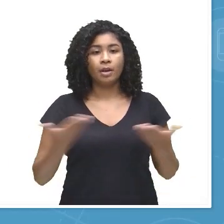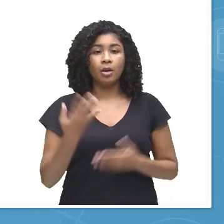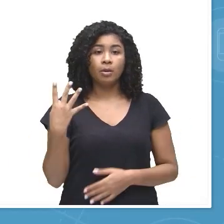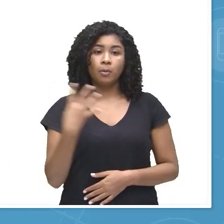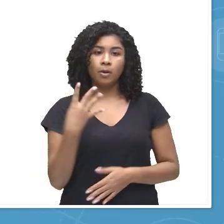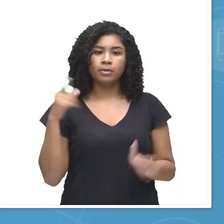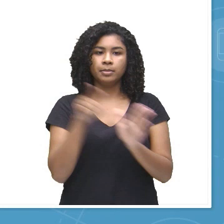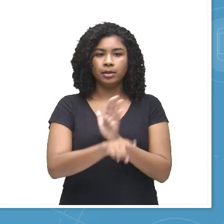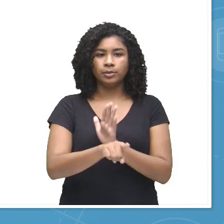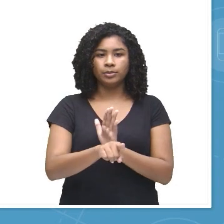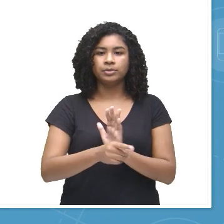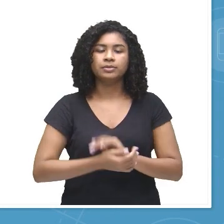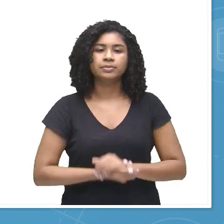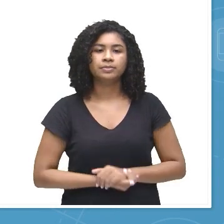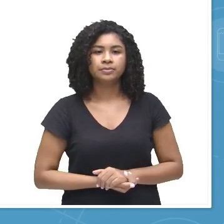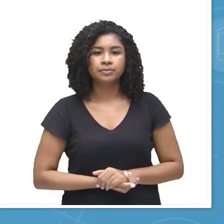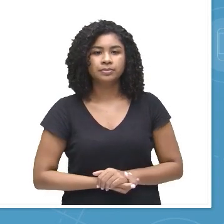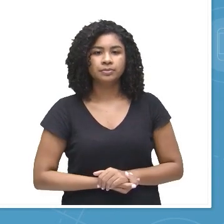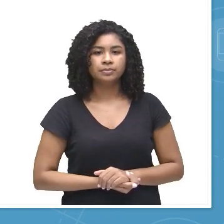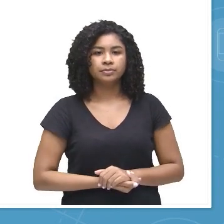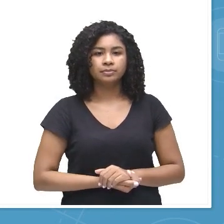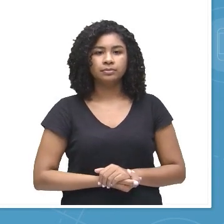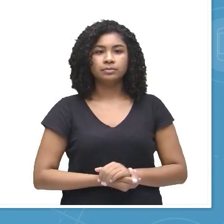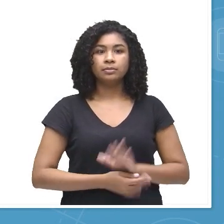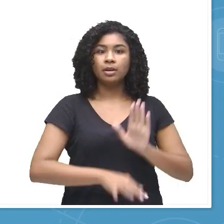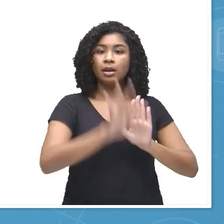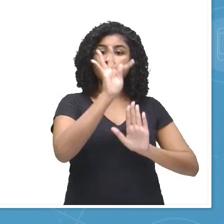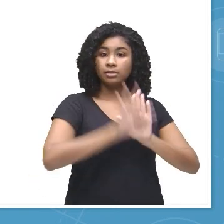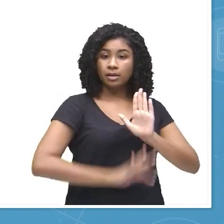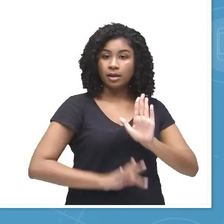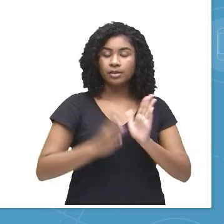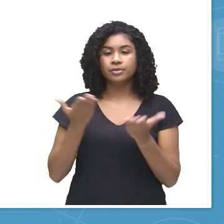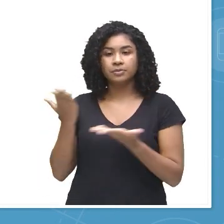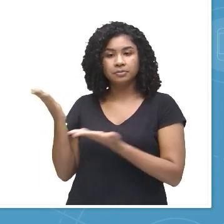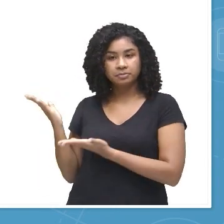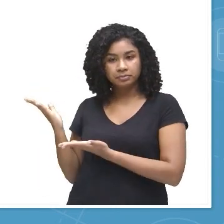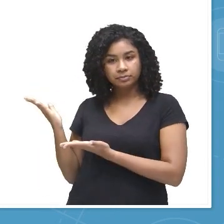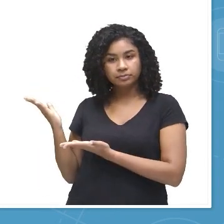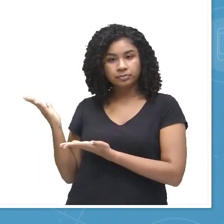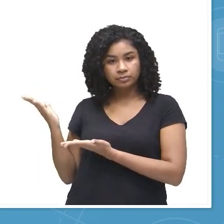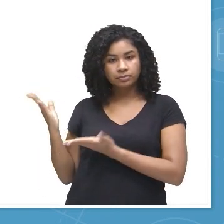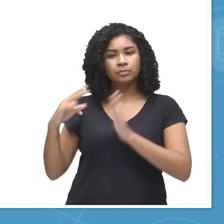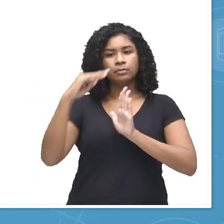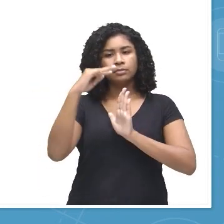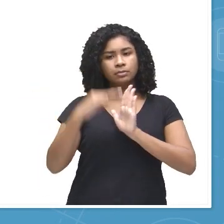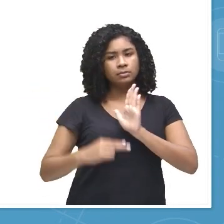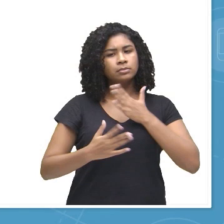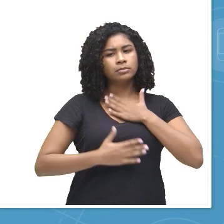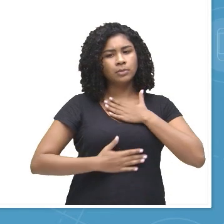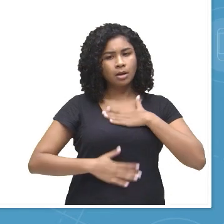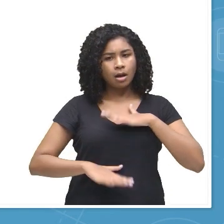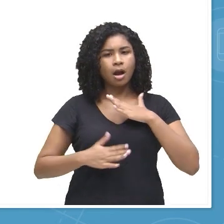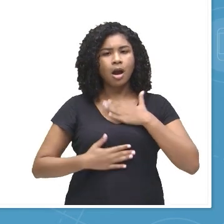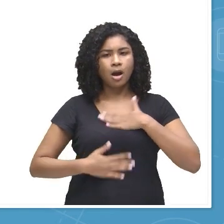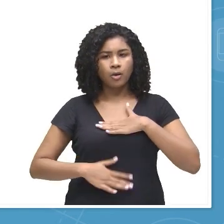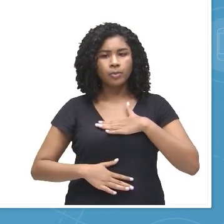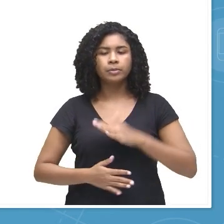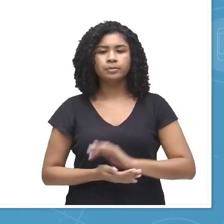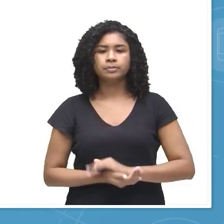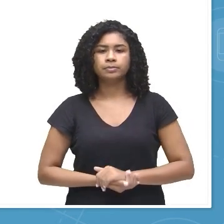lá? Nós temos esse texto, vocês vão prestar bastante atenção na leitura dele, tá bom? Ele é um pouquinho